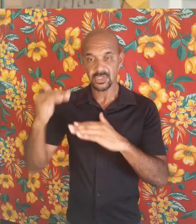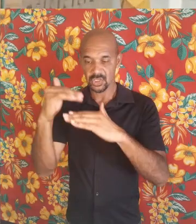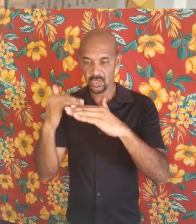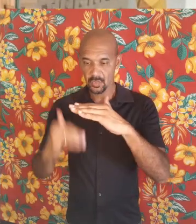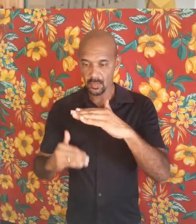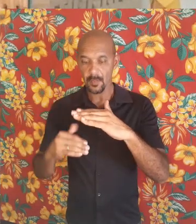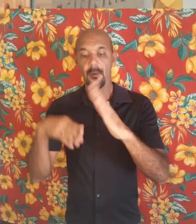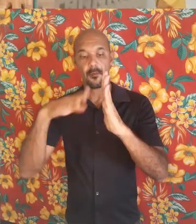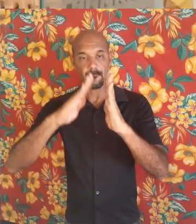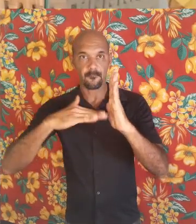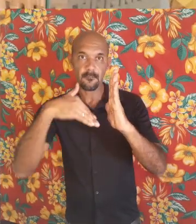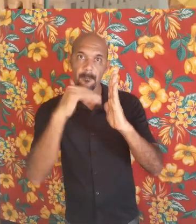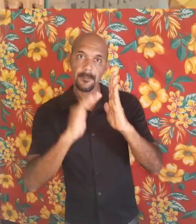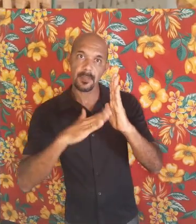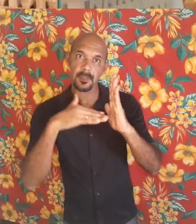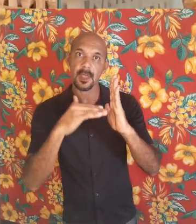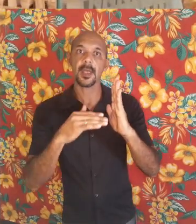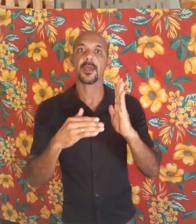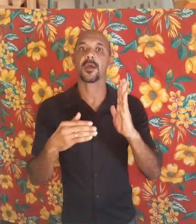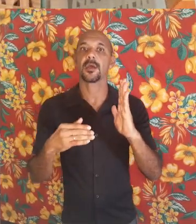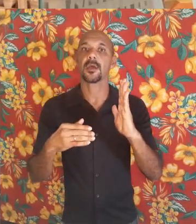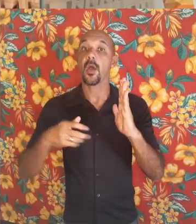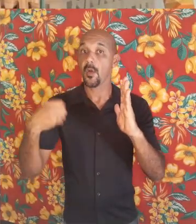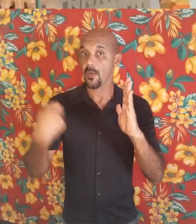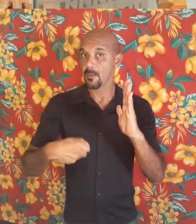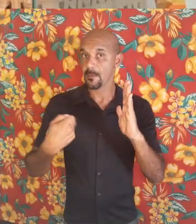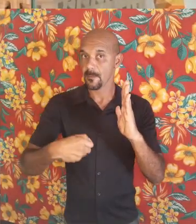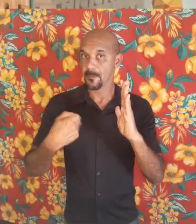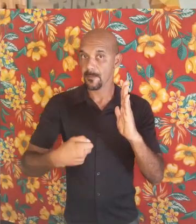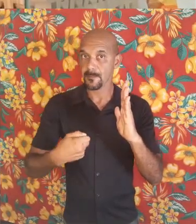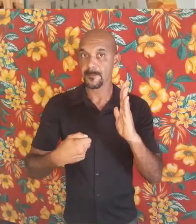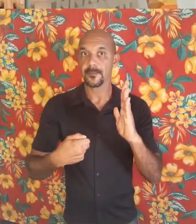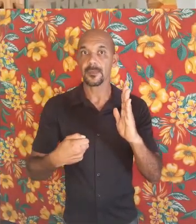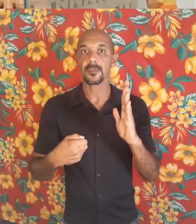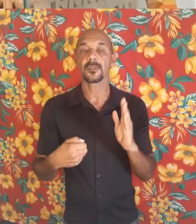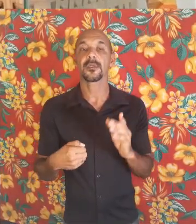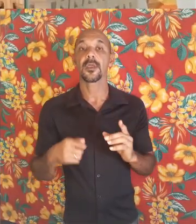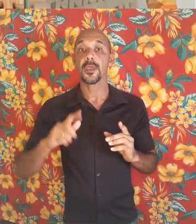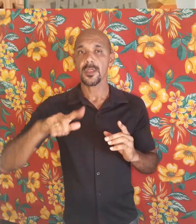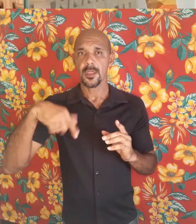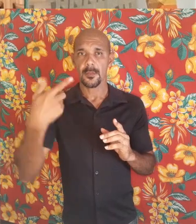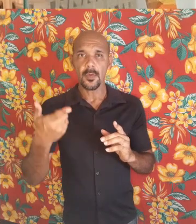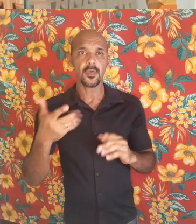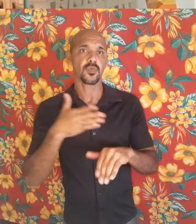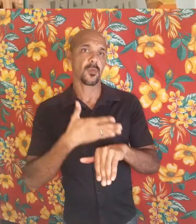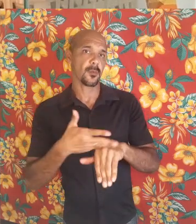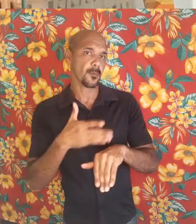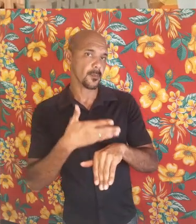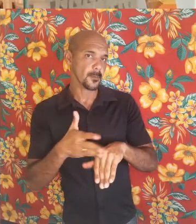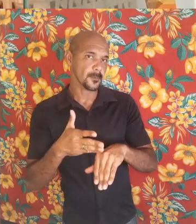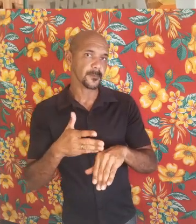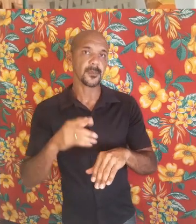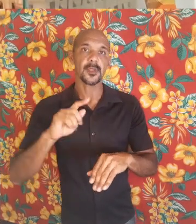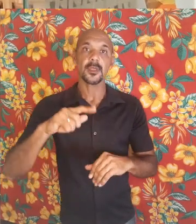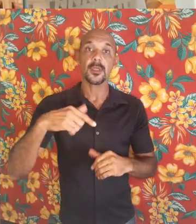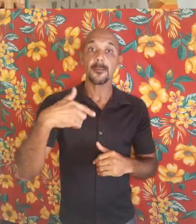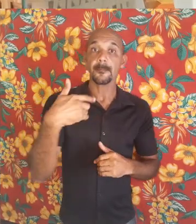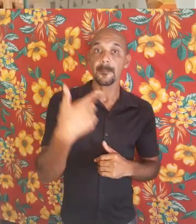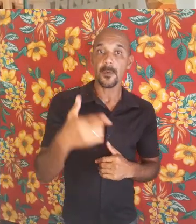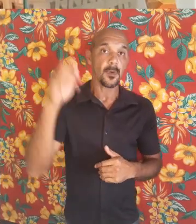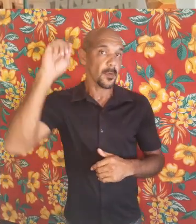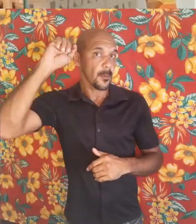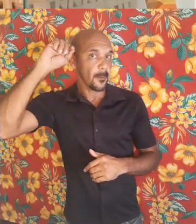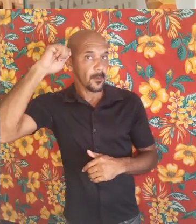Pinto a parte onde precisa pintar, né? Que geralmente aqui como branco eu uso o preto, né? A base preta. Então é todinho de